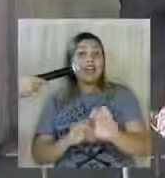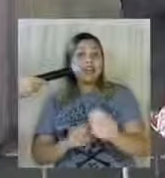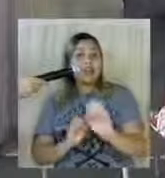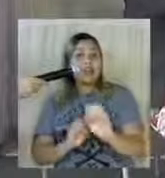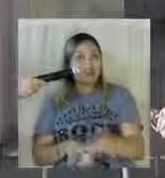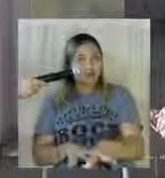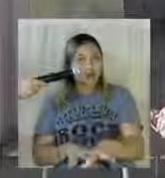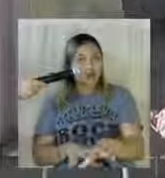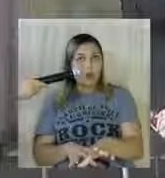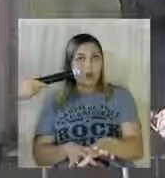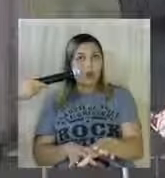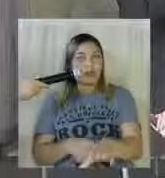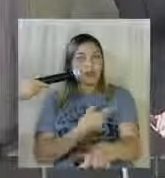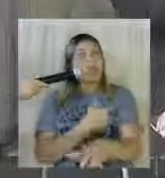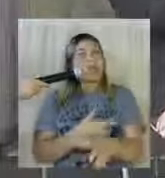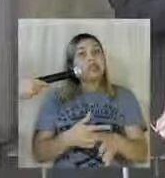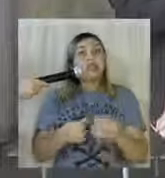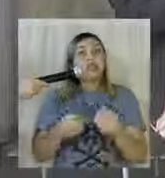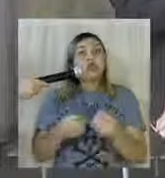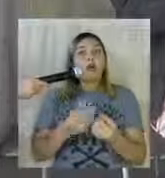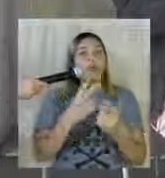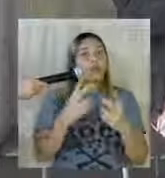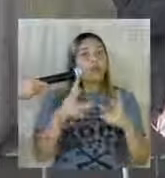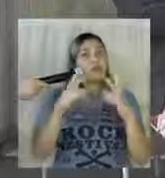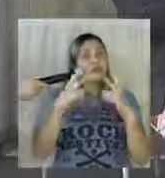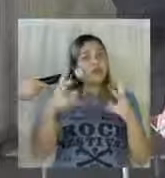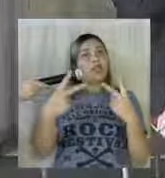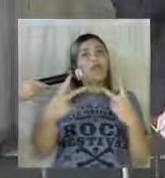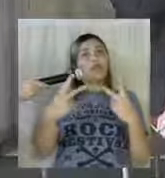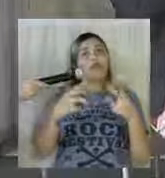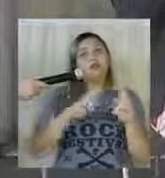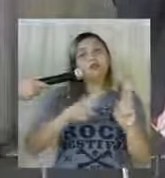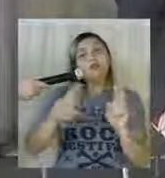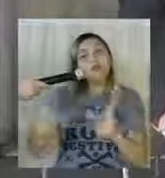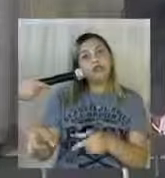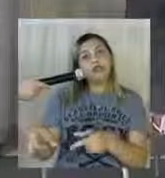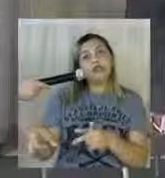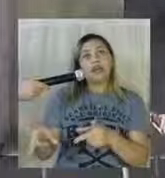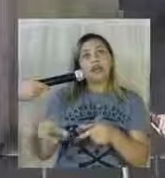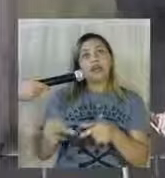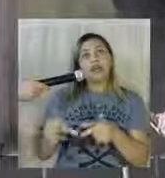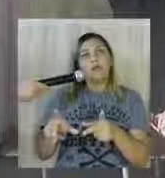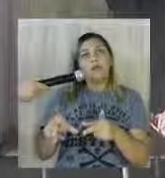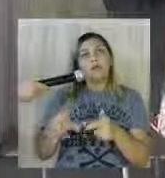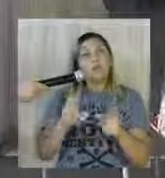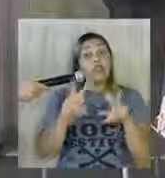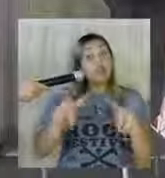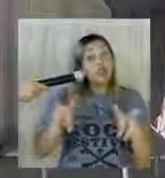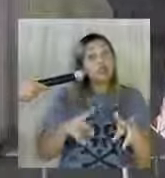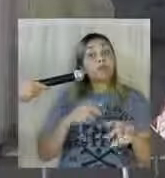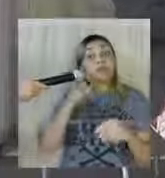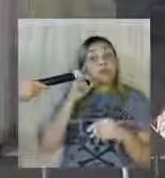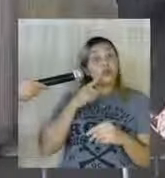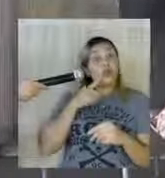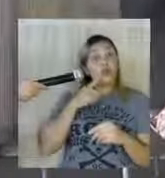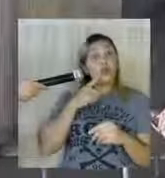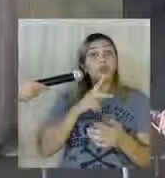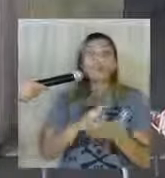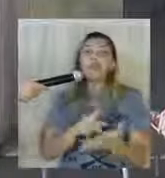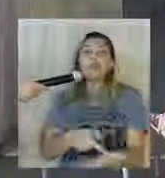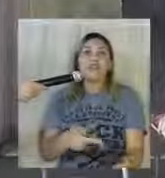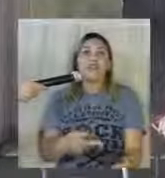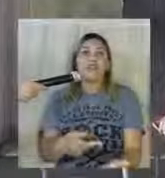na educação, né, tenham esse olhar diferenciado, que olhem para o